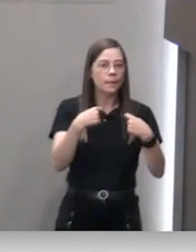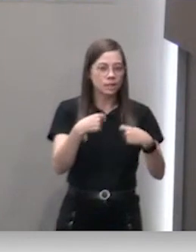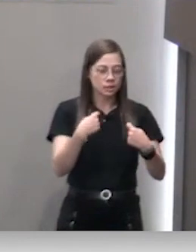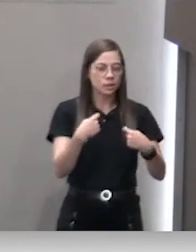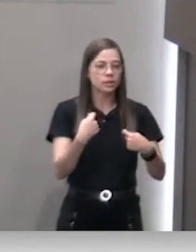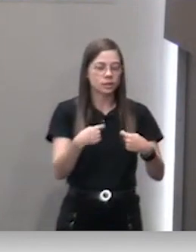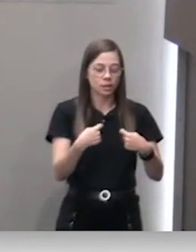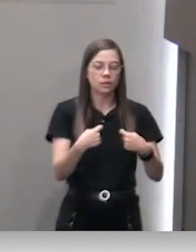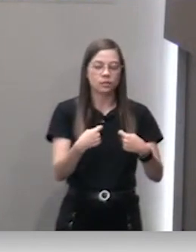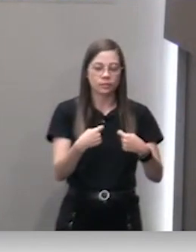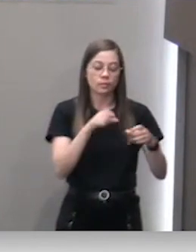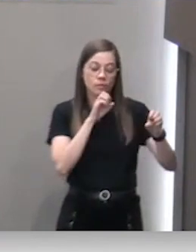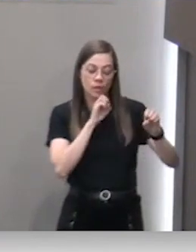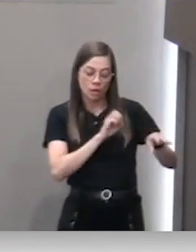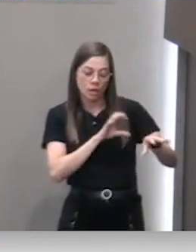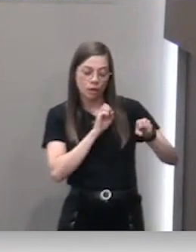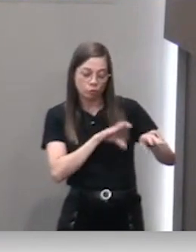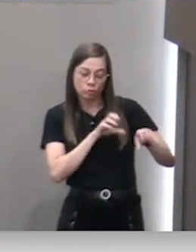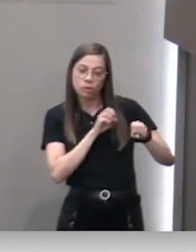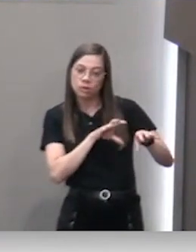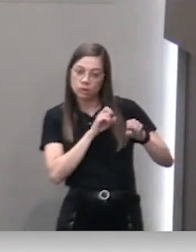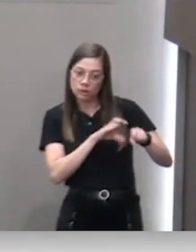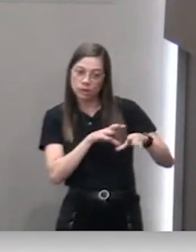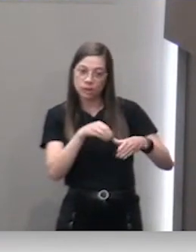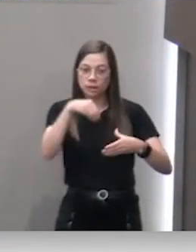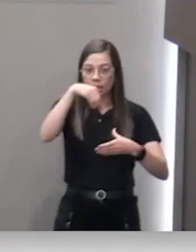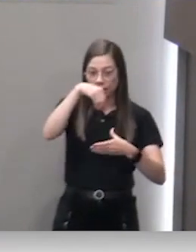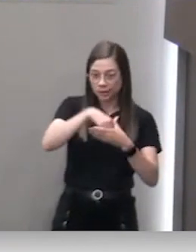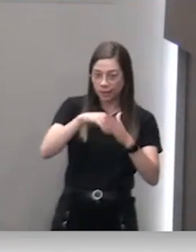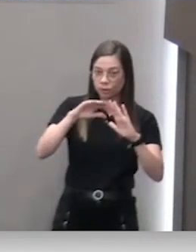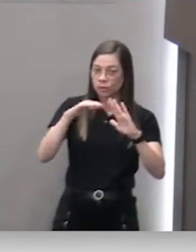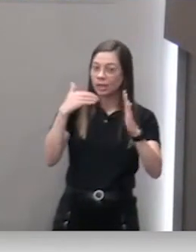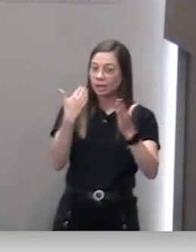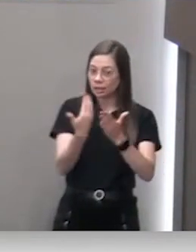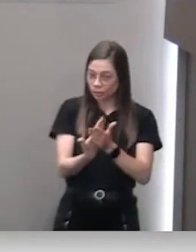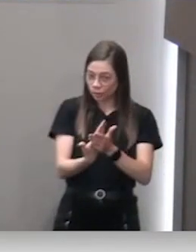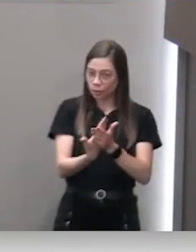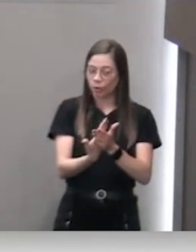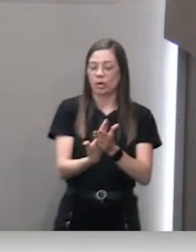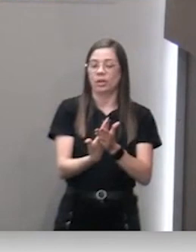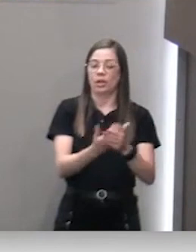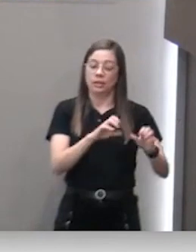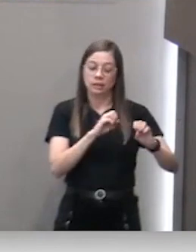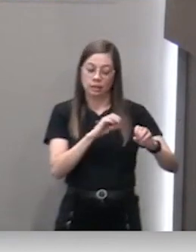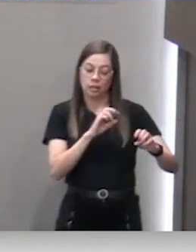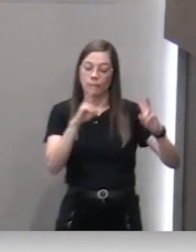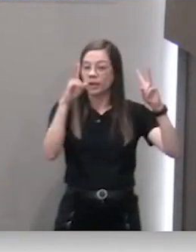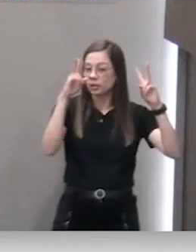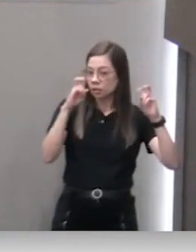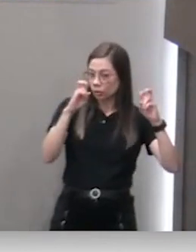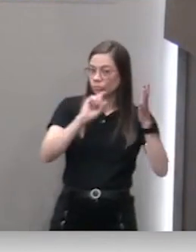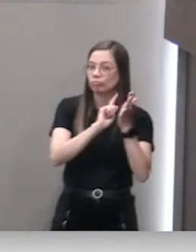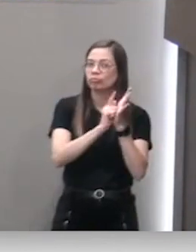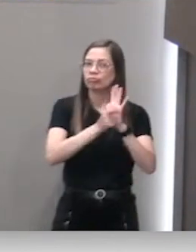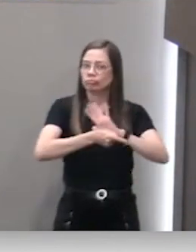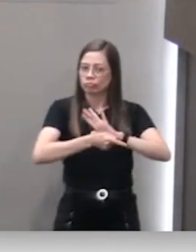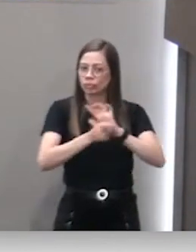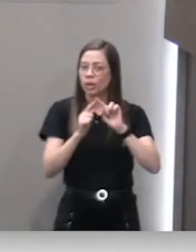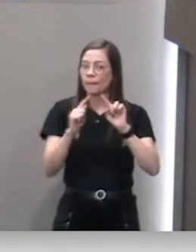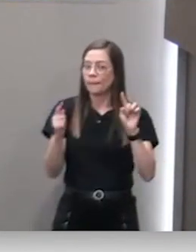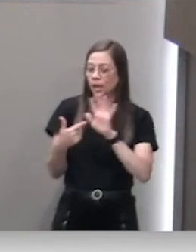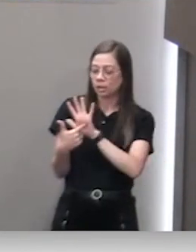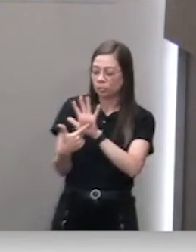dar ensinamento de gênero nas escolas. Mas revelado por um livro de